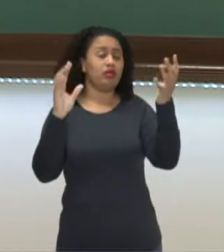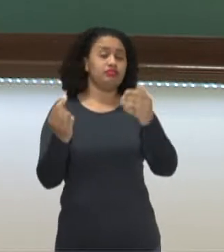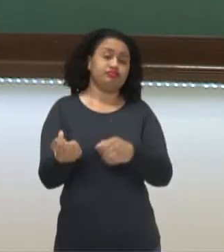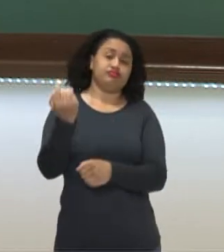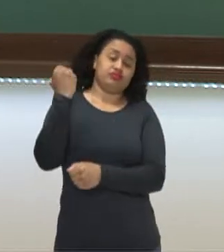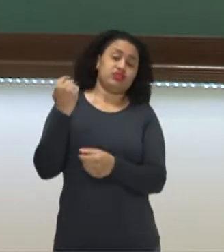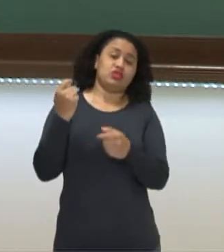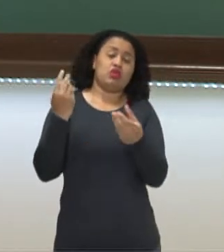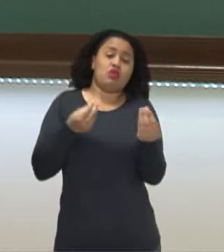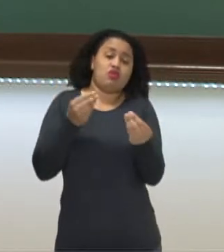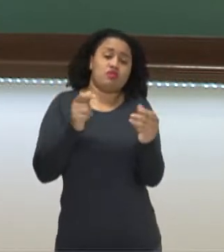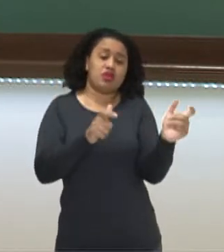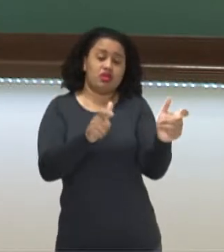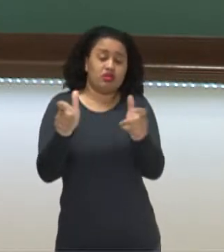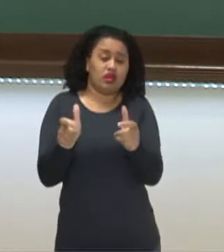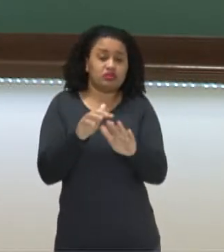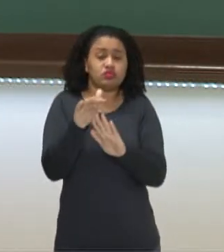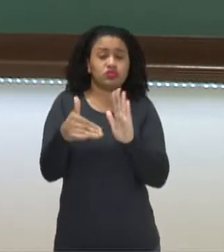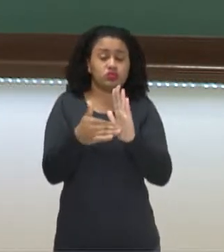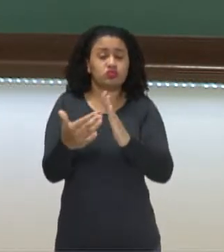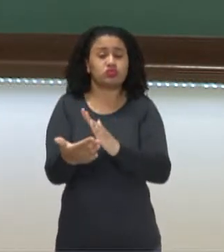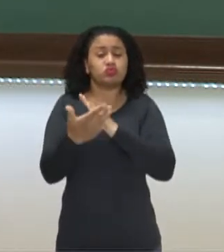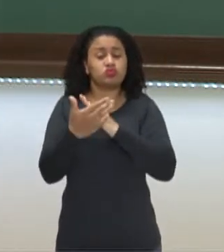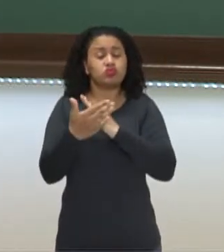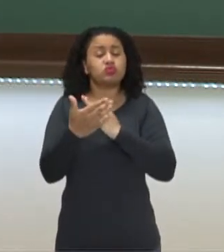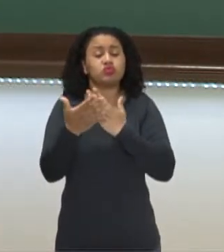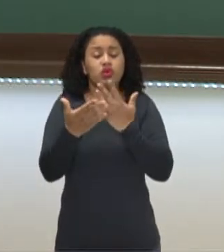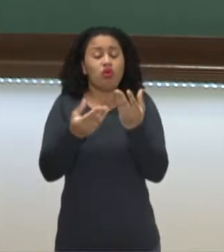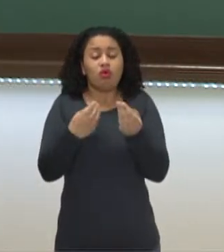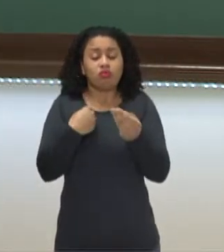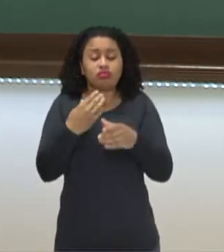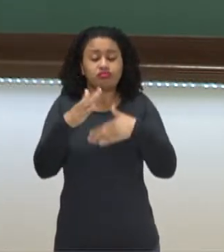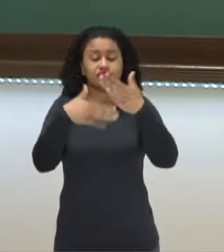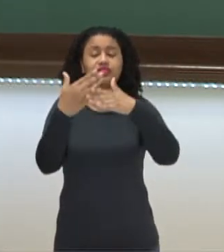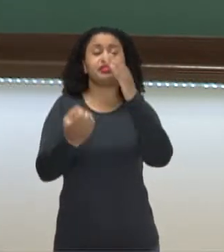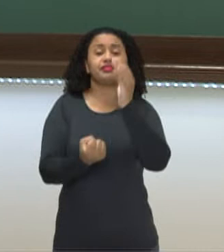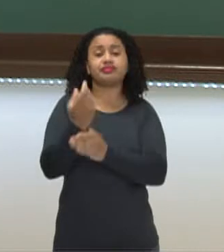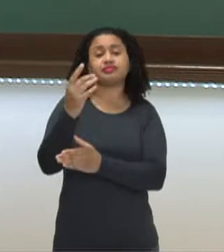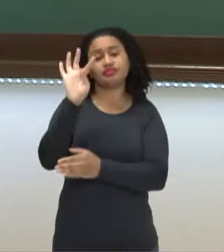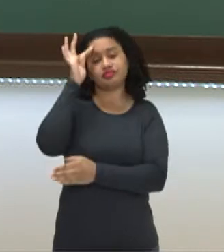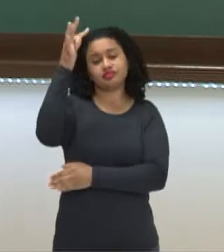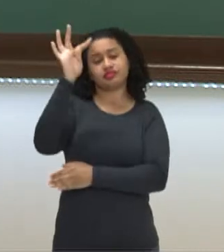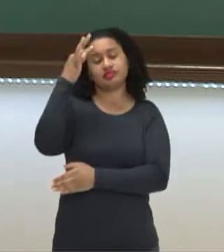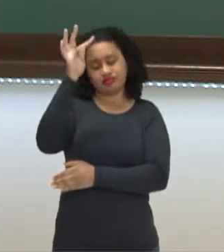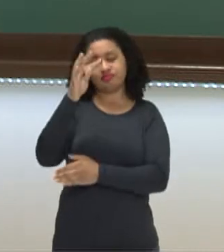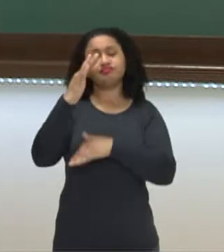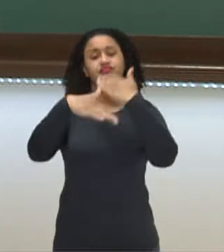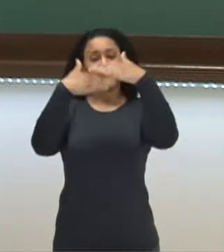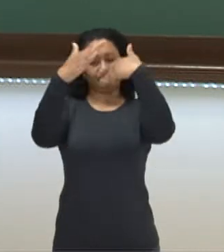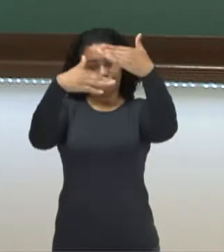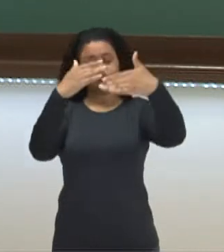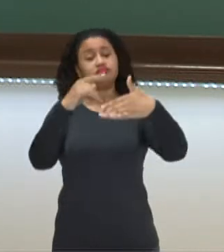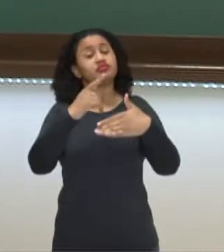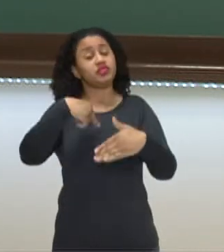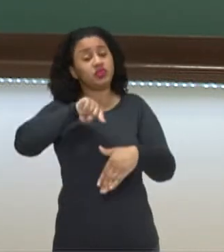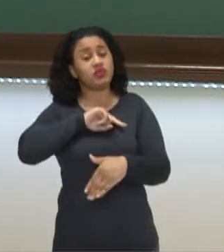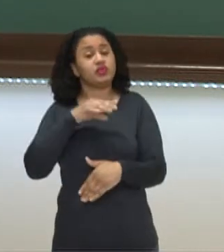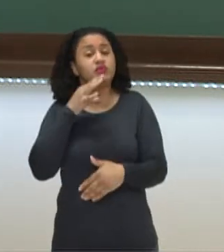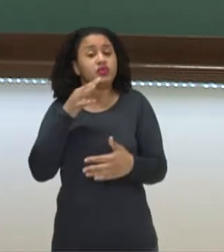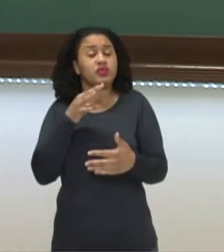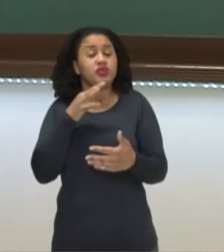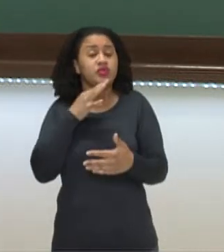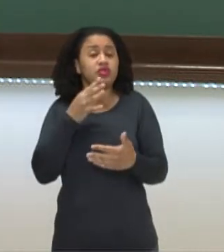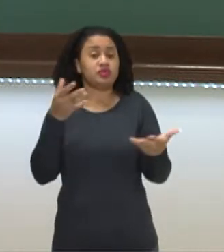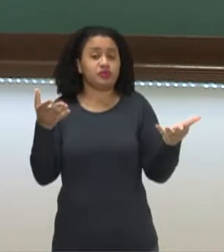era o ambiente, tudo isso ajuda na elaboração dessas teorias evolucionistas que a gente conhece